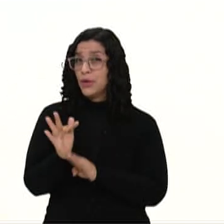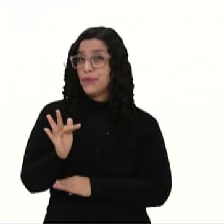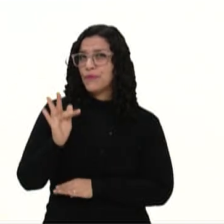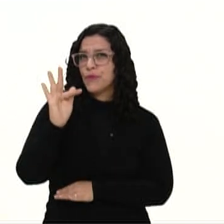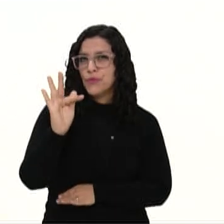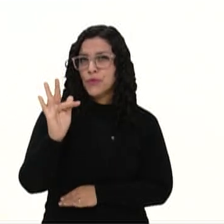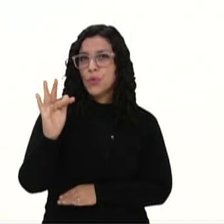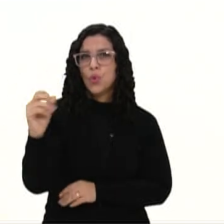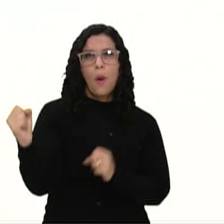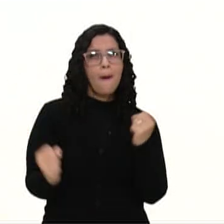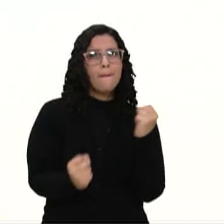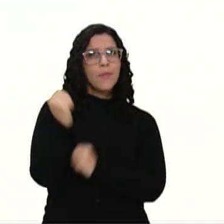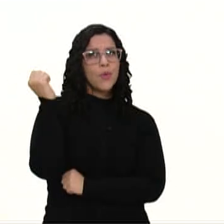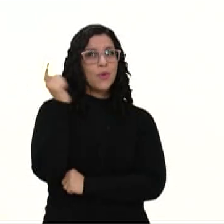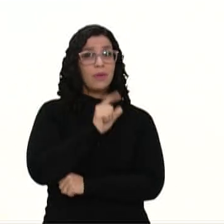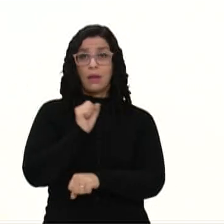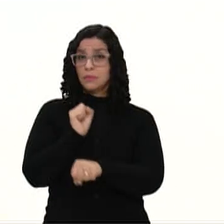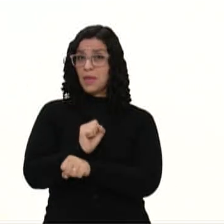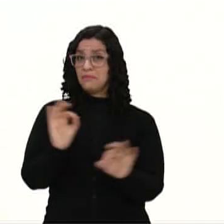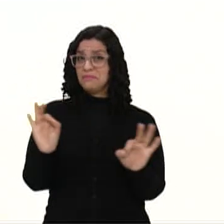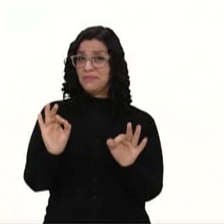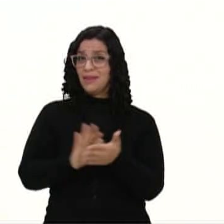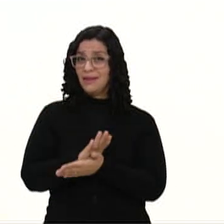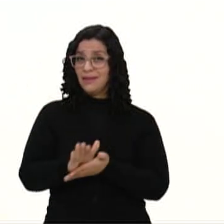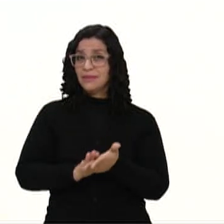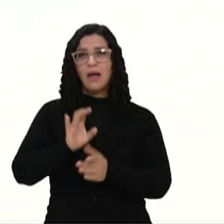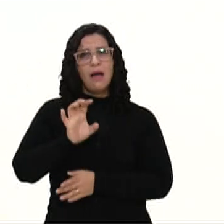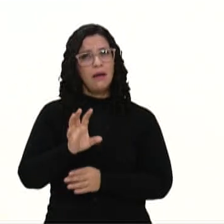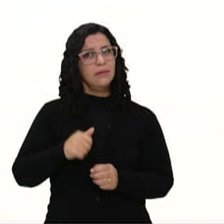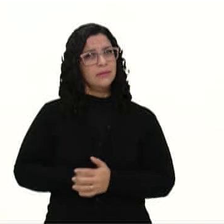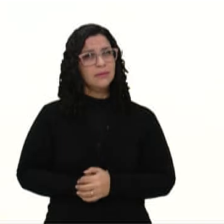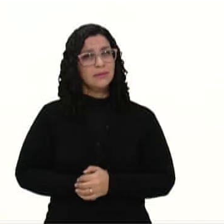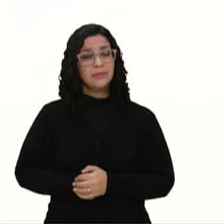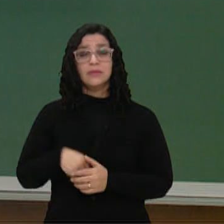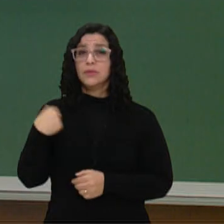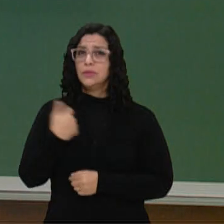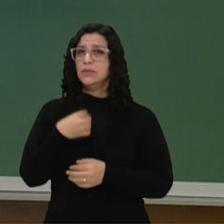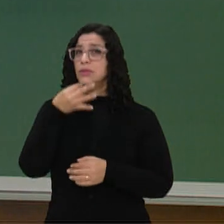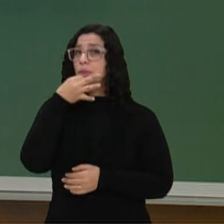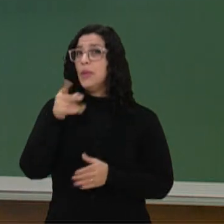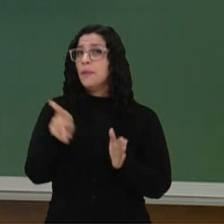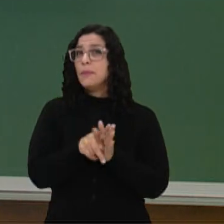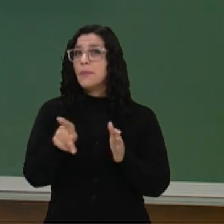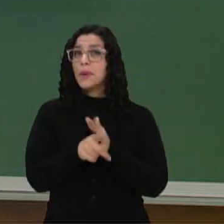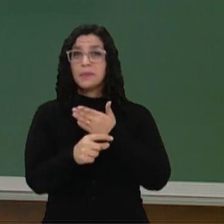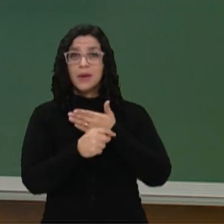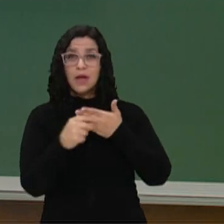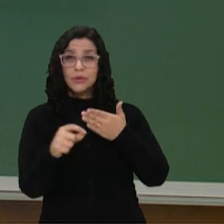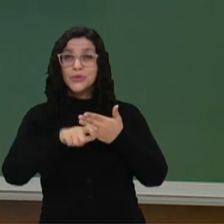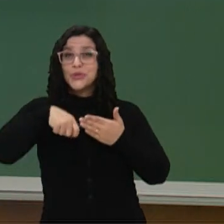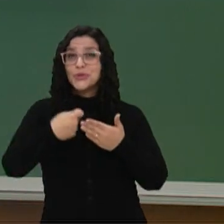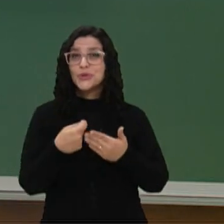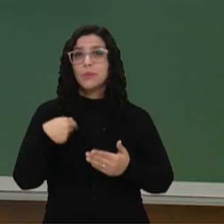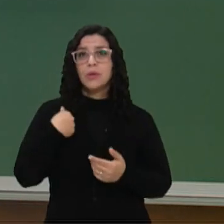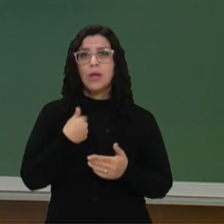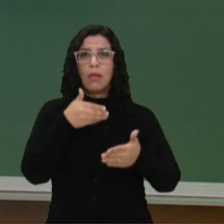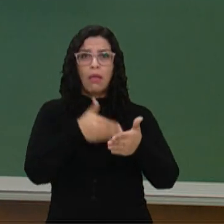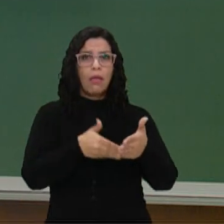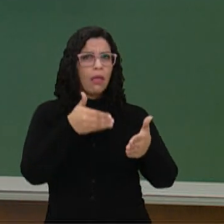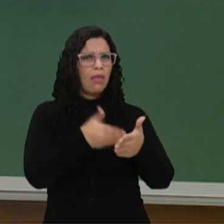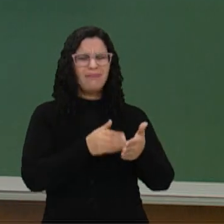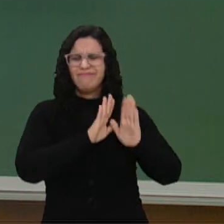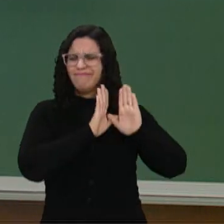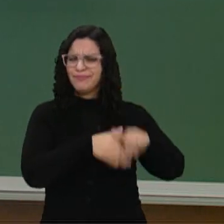sucesso que não esperava. É isso mesmo, esse é o ponto de vista, a opinião da autora em relação aos